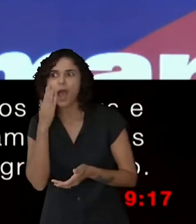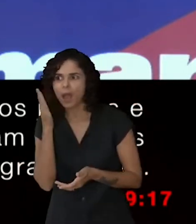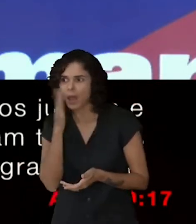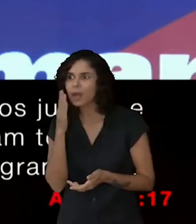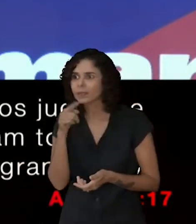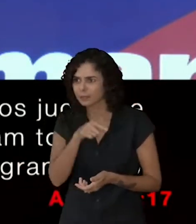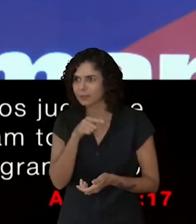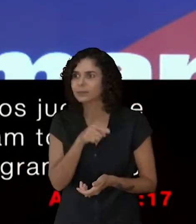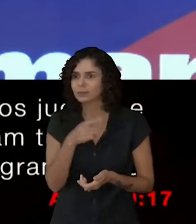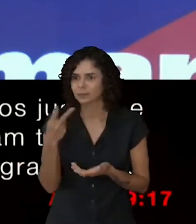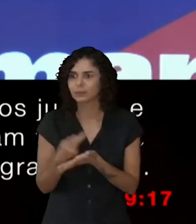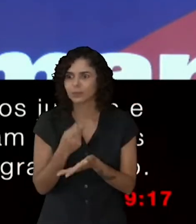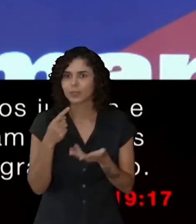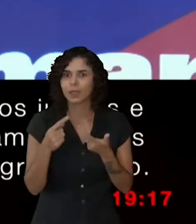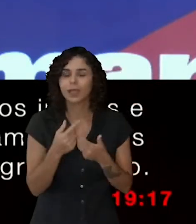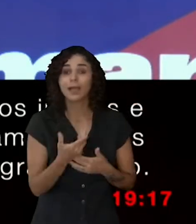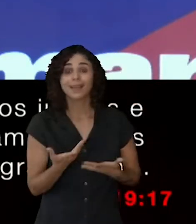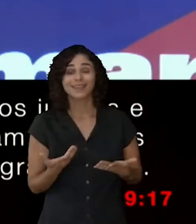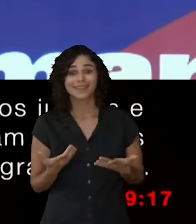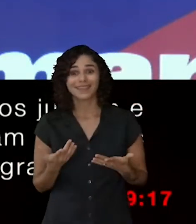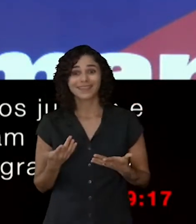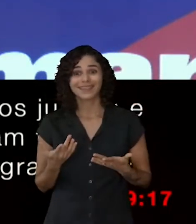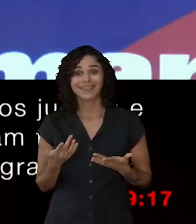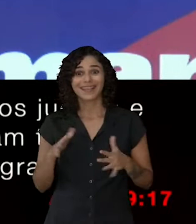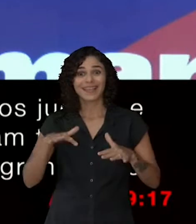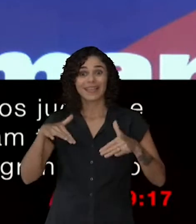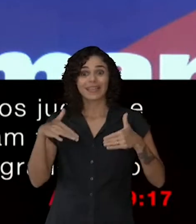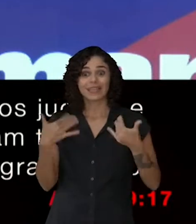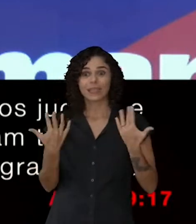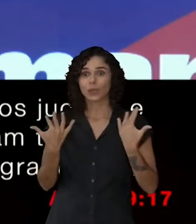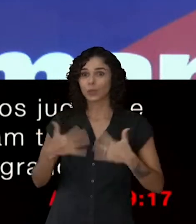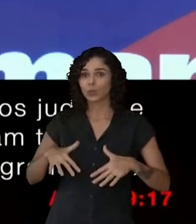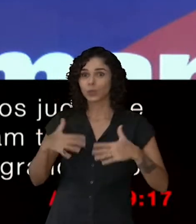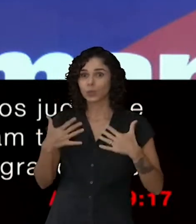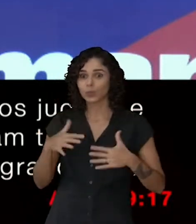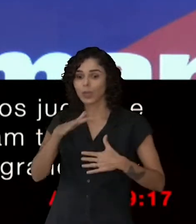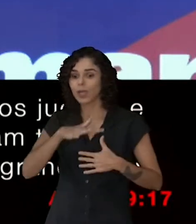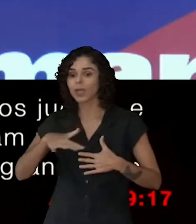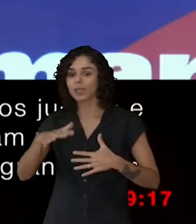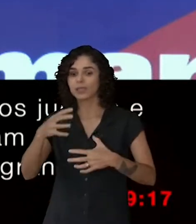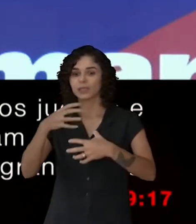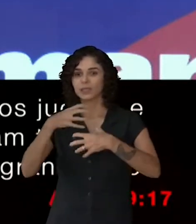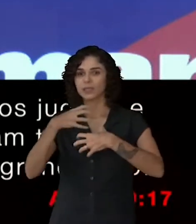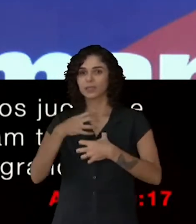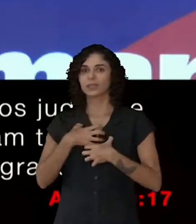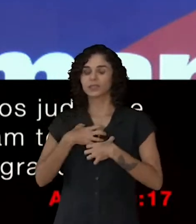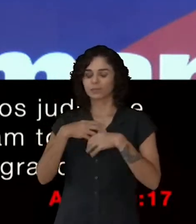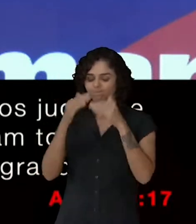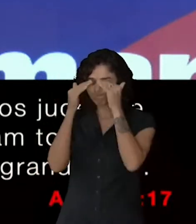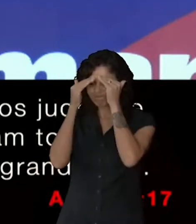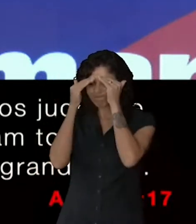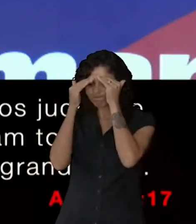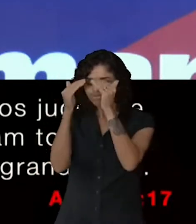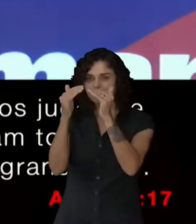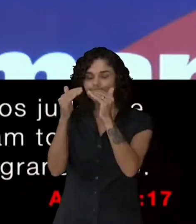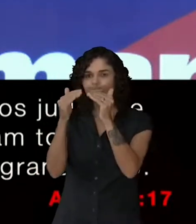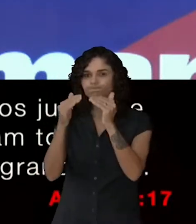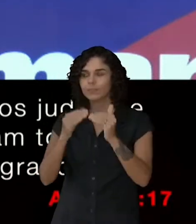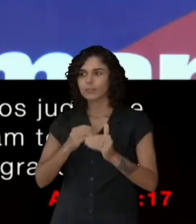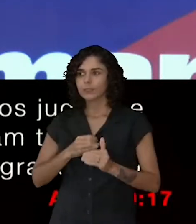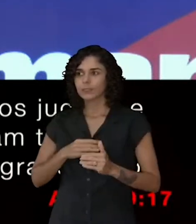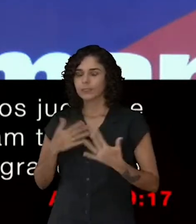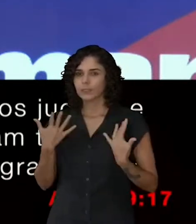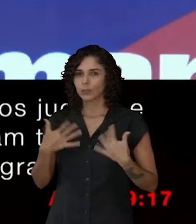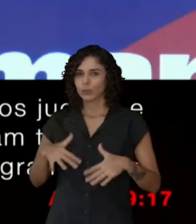E observe bem, e sobre eles veio um temor reverente do nome do Senhor, um